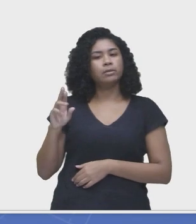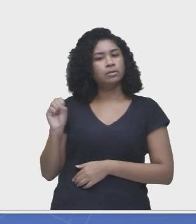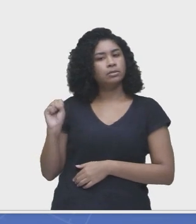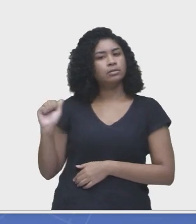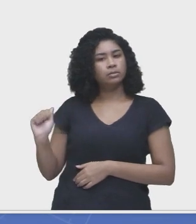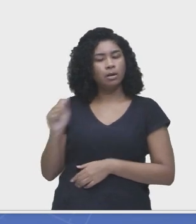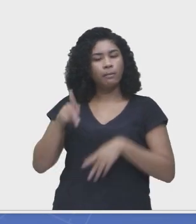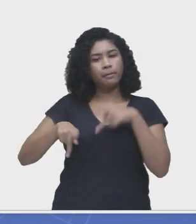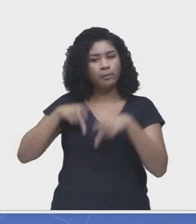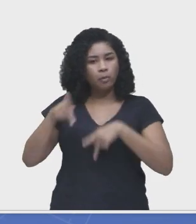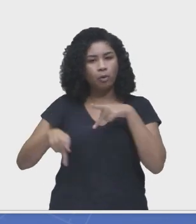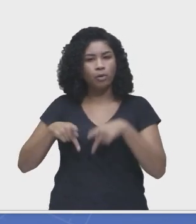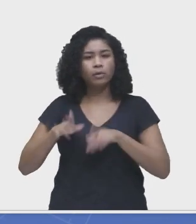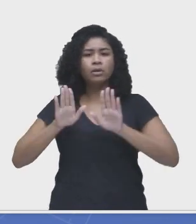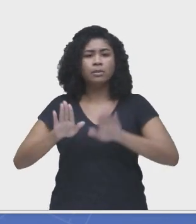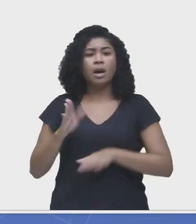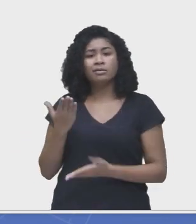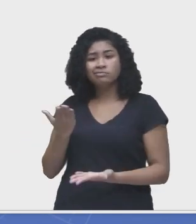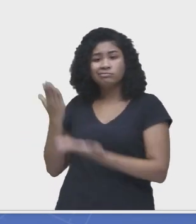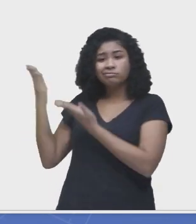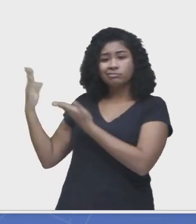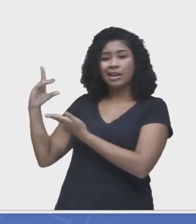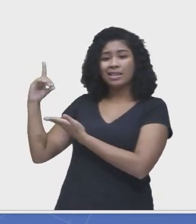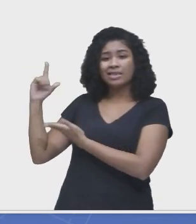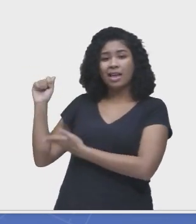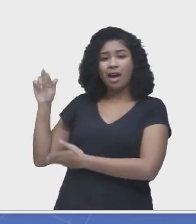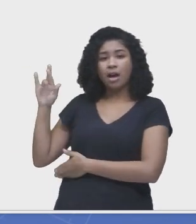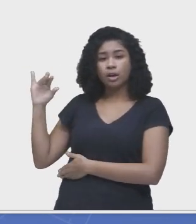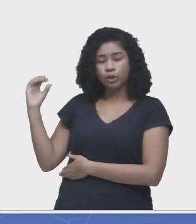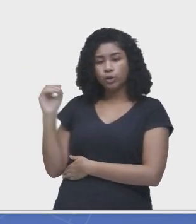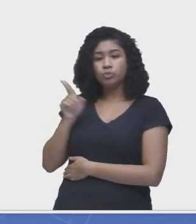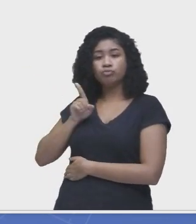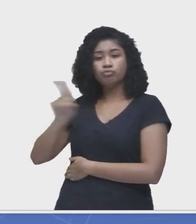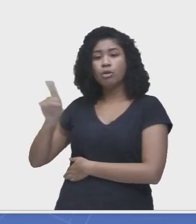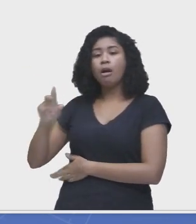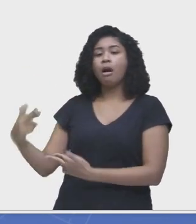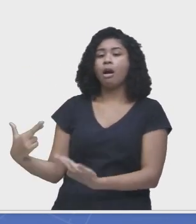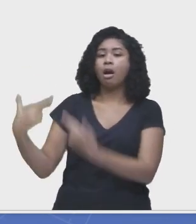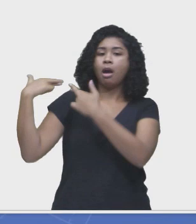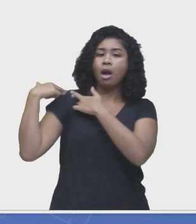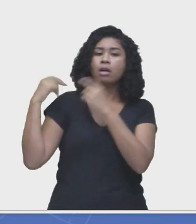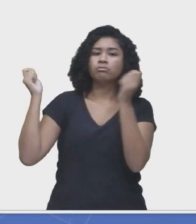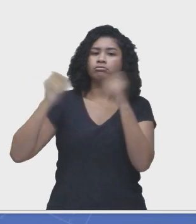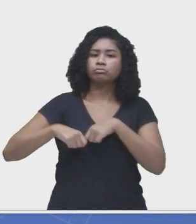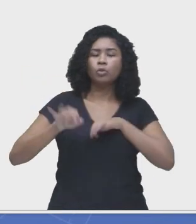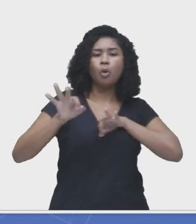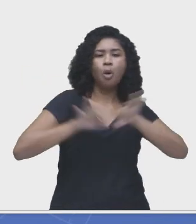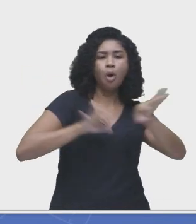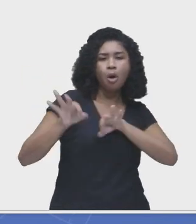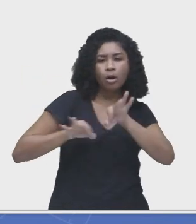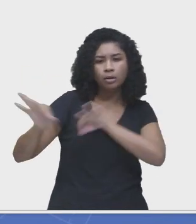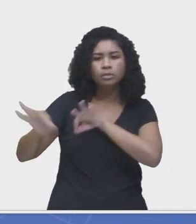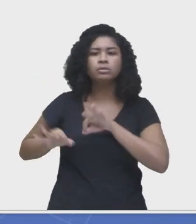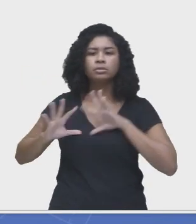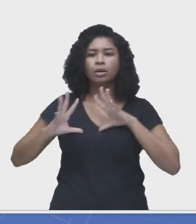Dario dividiu o Império Persa em 20 províncias, denominadas de satrápias. Estabeleceu uma única moeda,